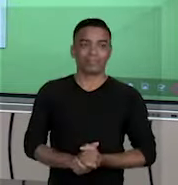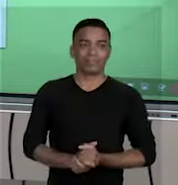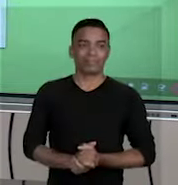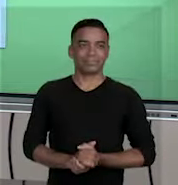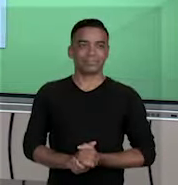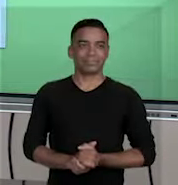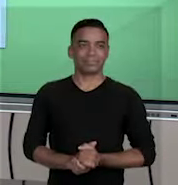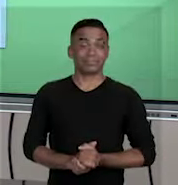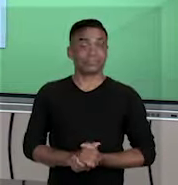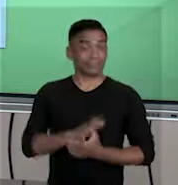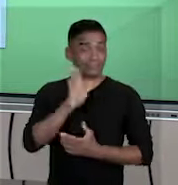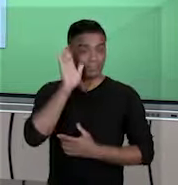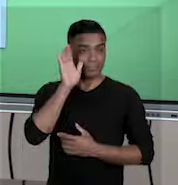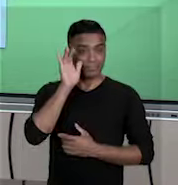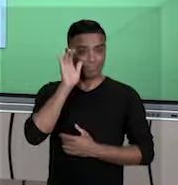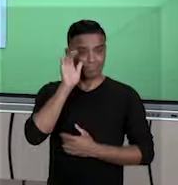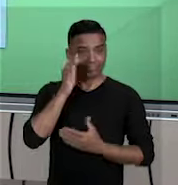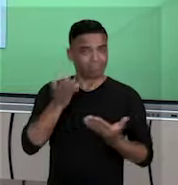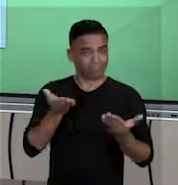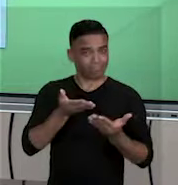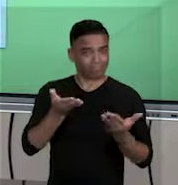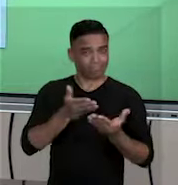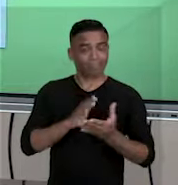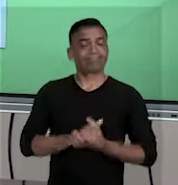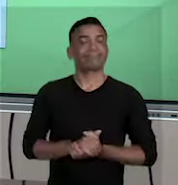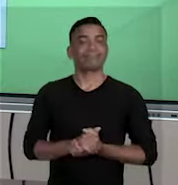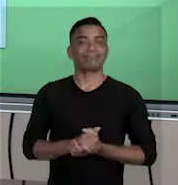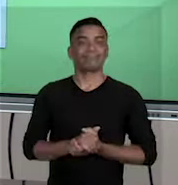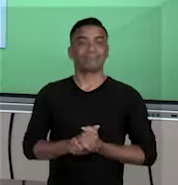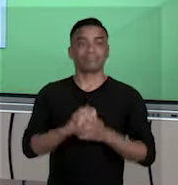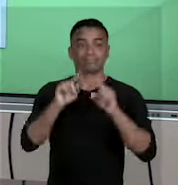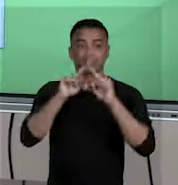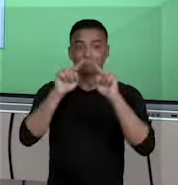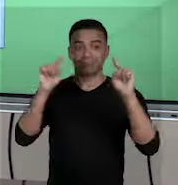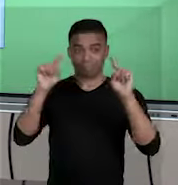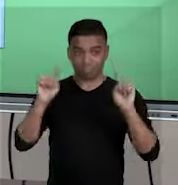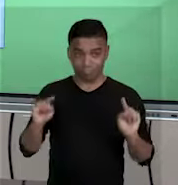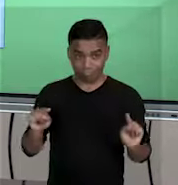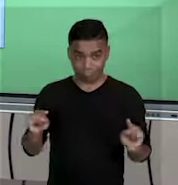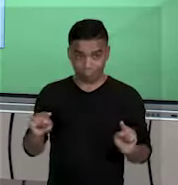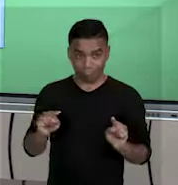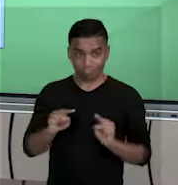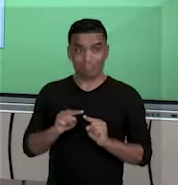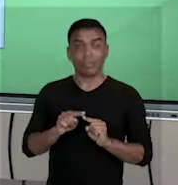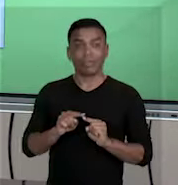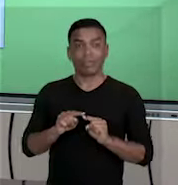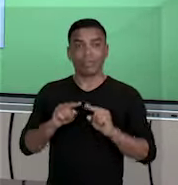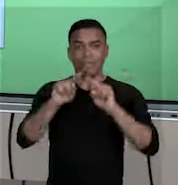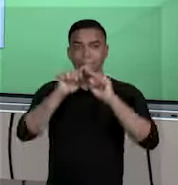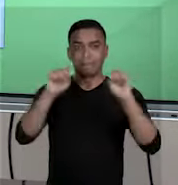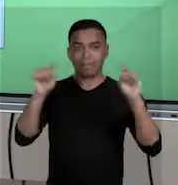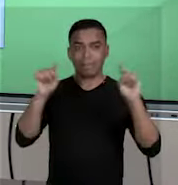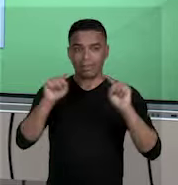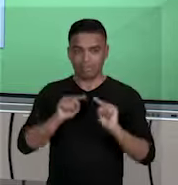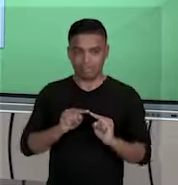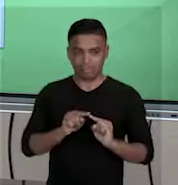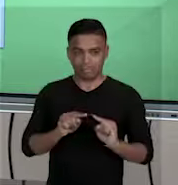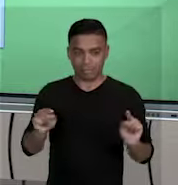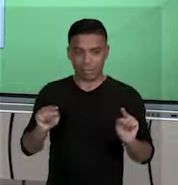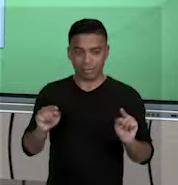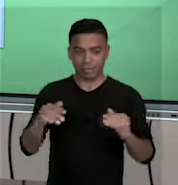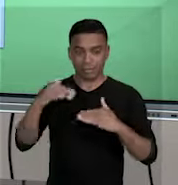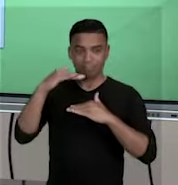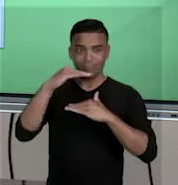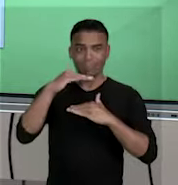aqui e ver agora o circuito elétrico em paralelo, que é um pouquinho diferente